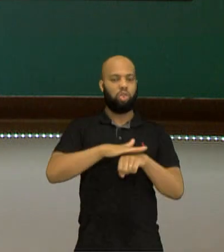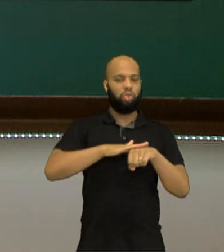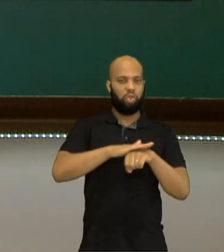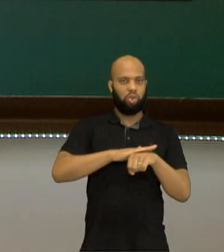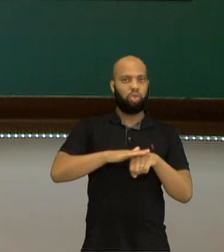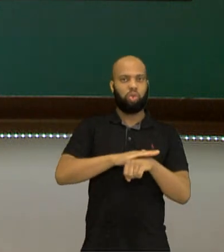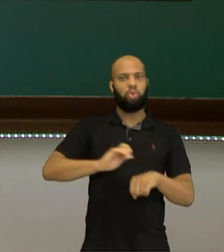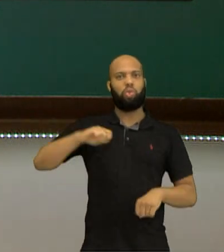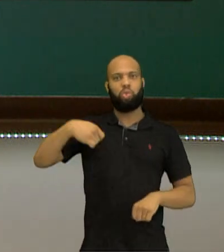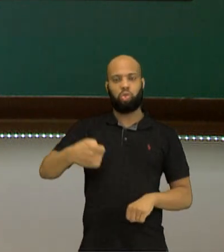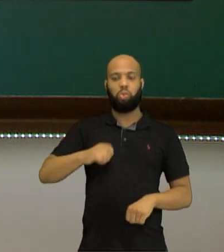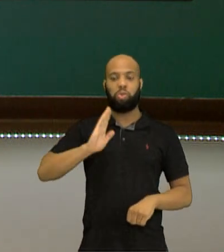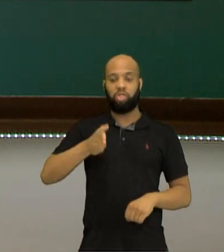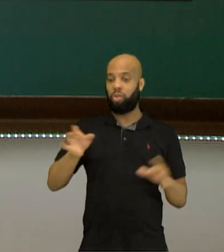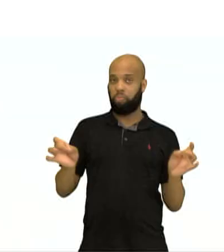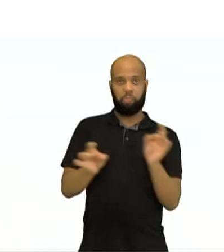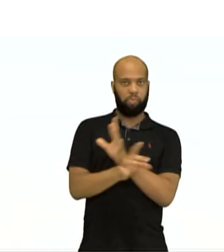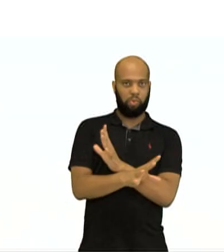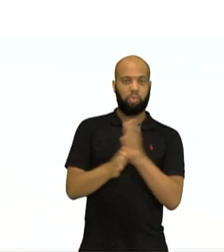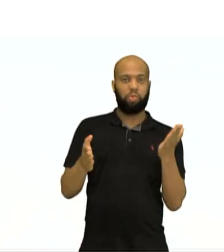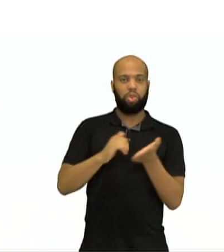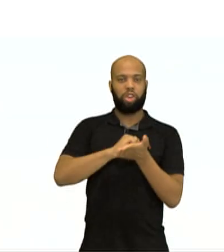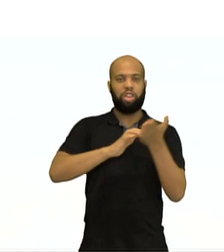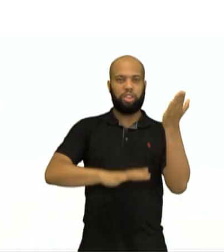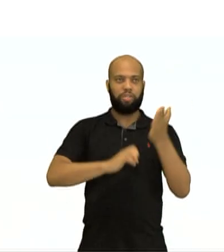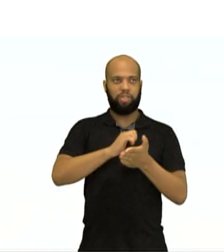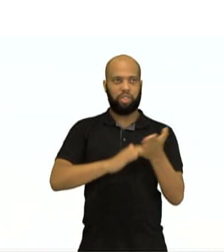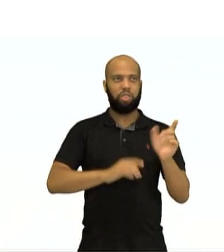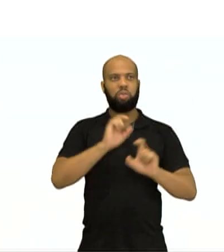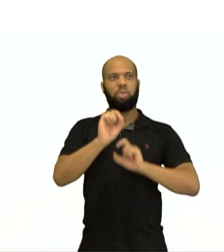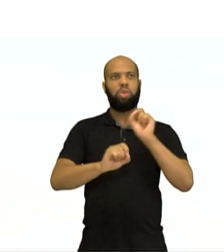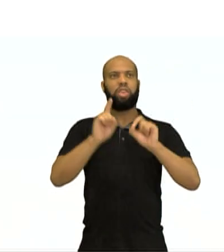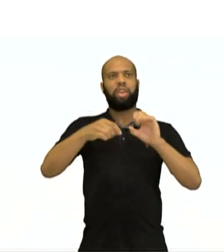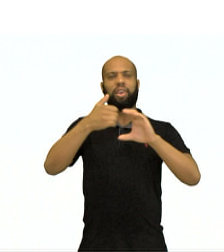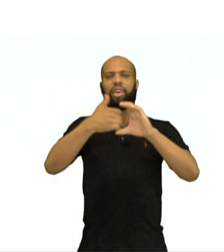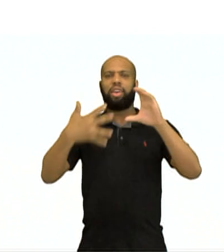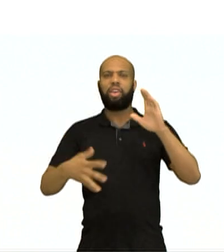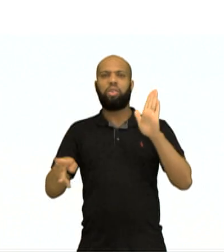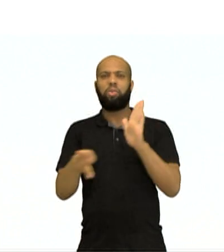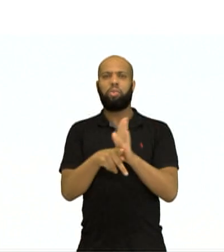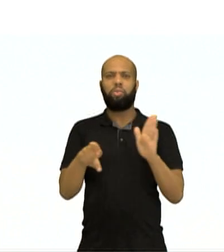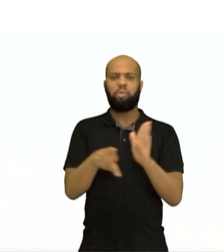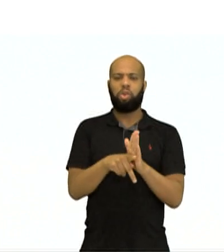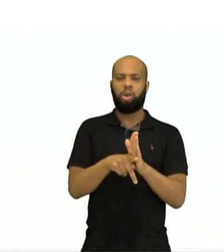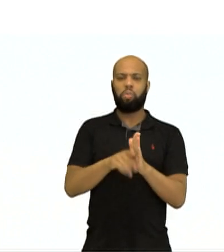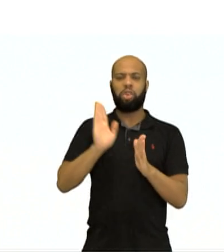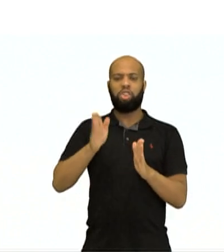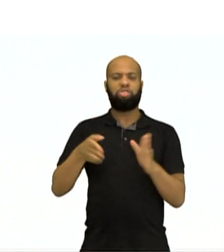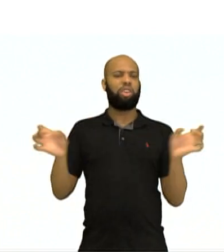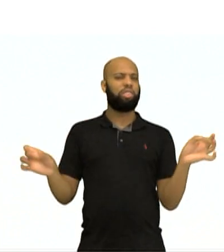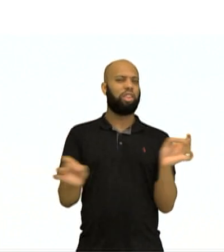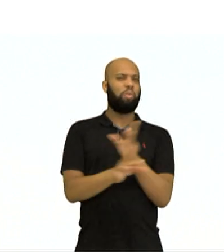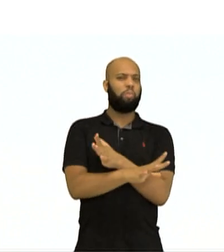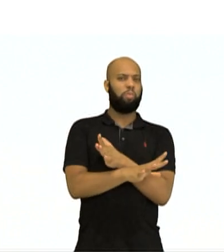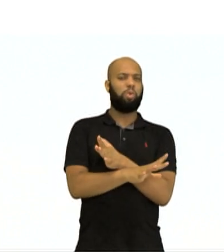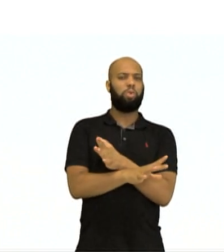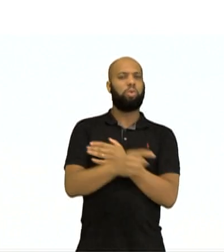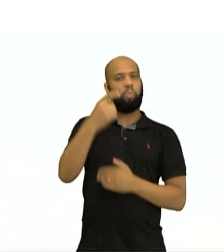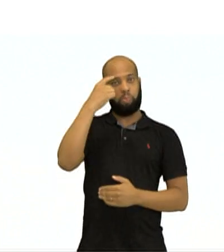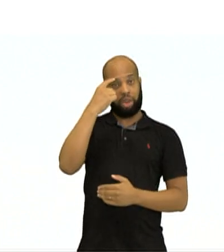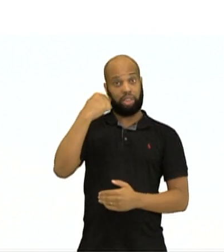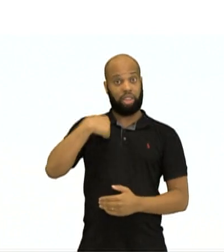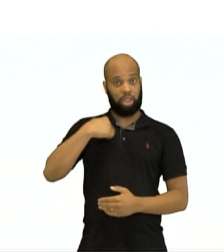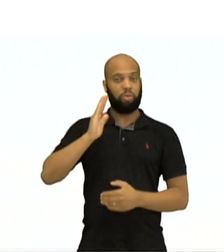o ready-mades, vamos a mais uma atividade. O que caracteriza a composição de um ready-made? Pense e eu já volto.